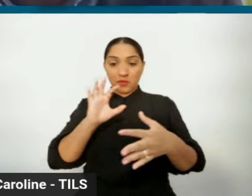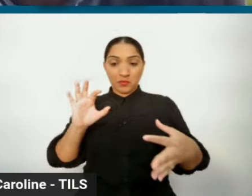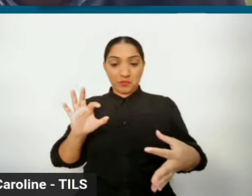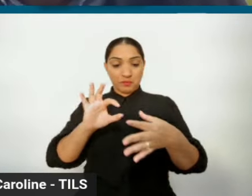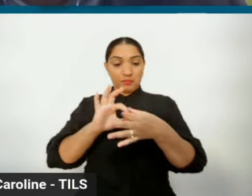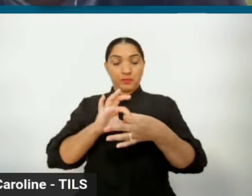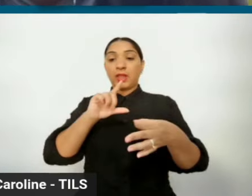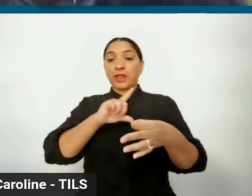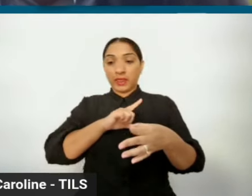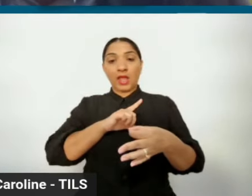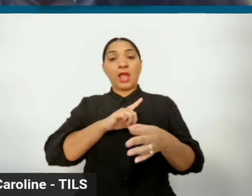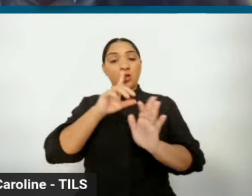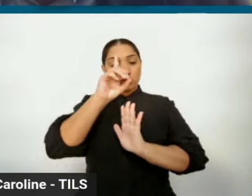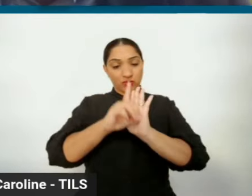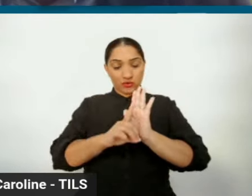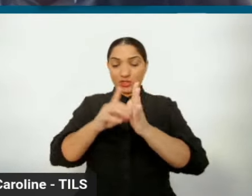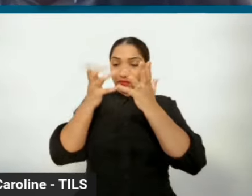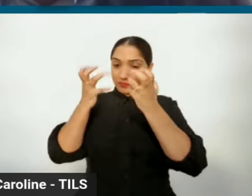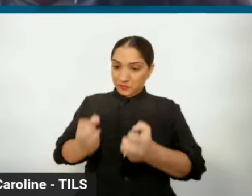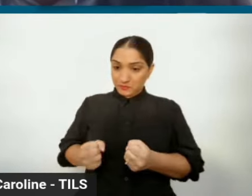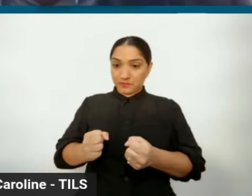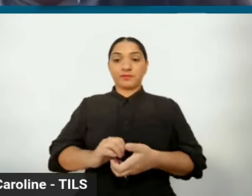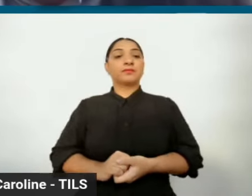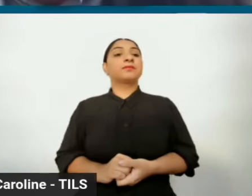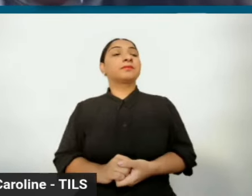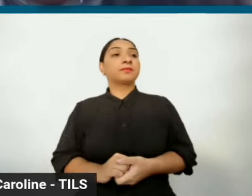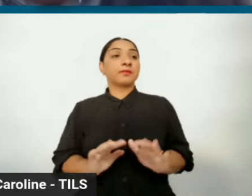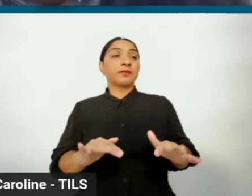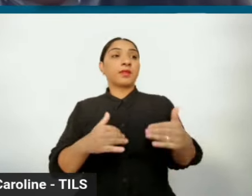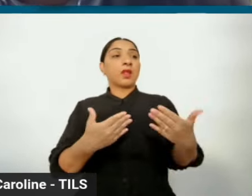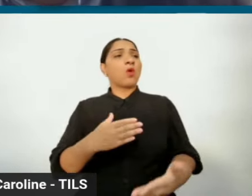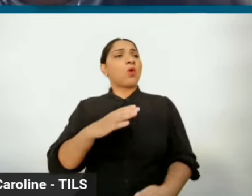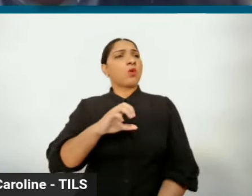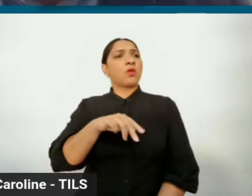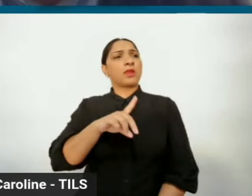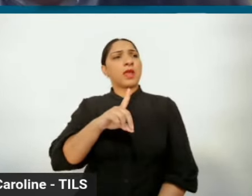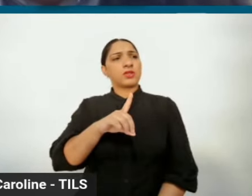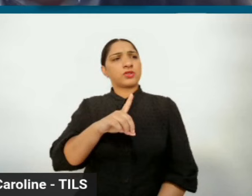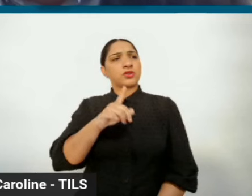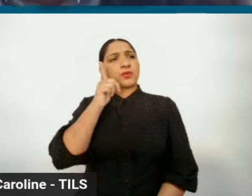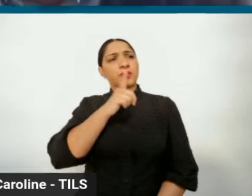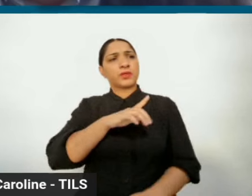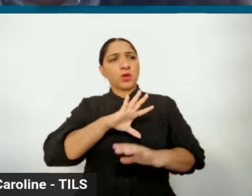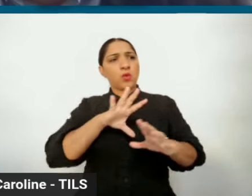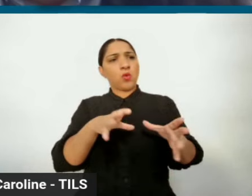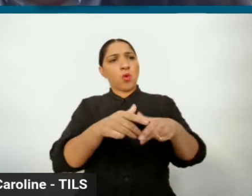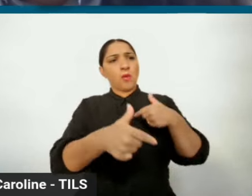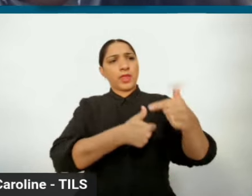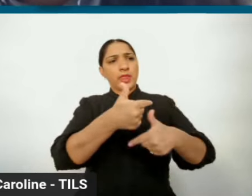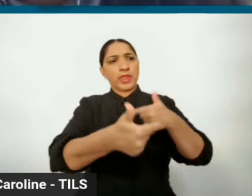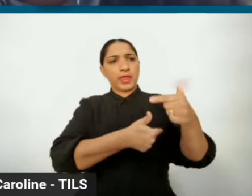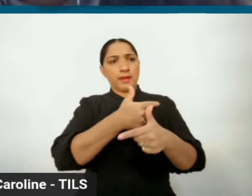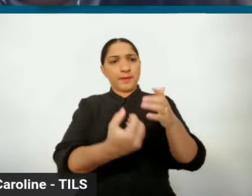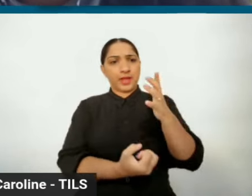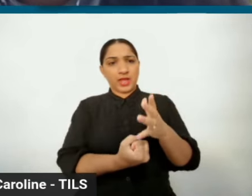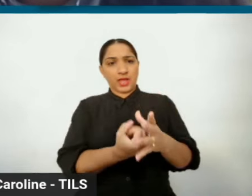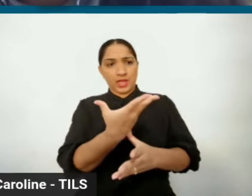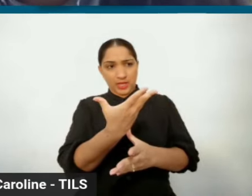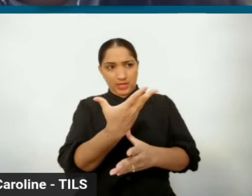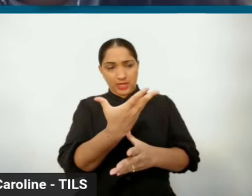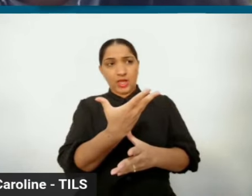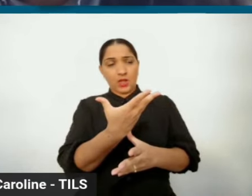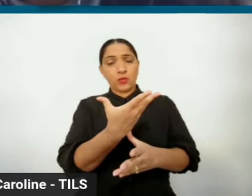direitos. Doutor Joelson, o CONAD, não é, através de um grupo de trabalho que foi criado pelo próprio CONAD, não